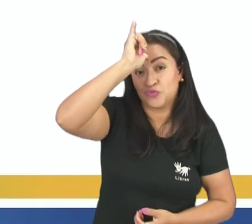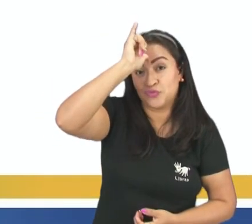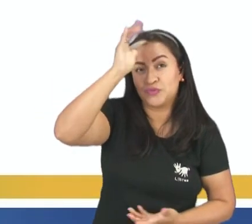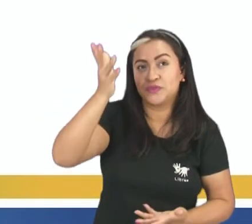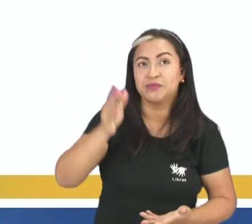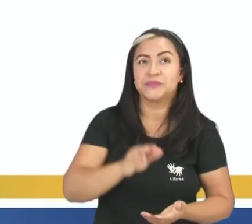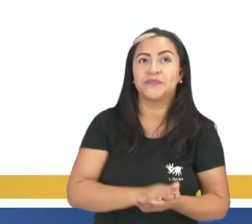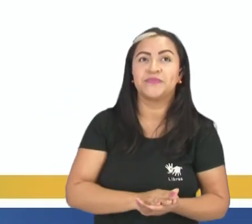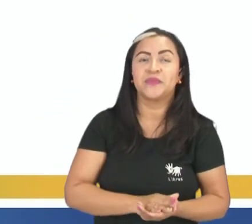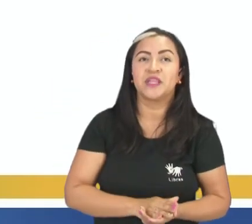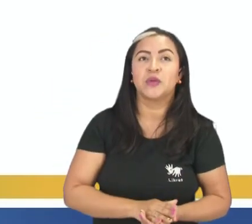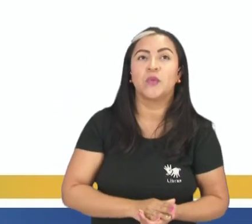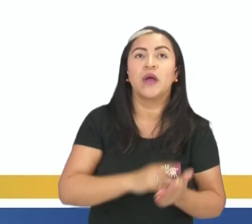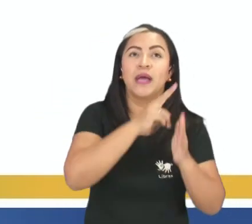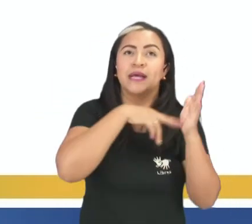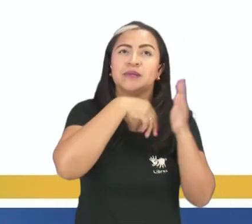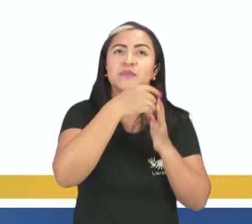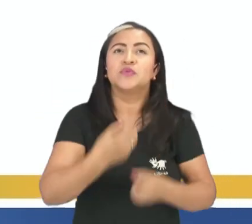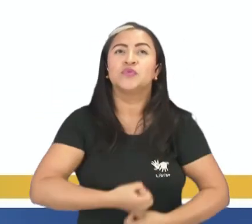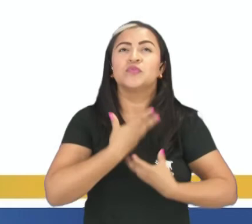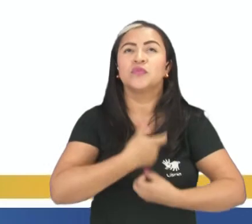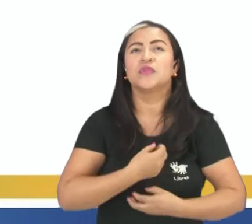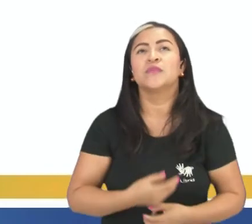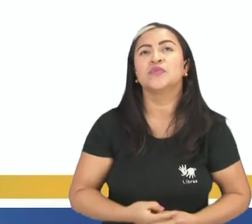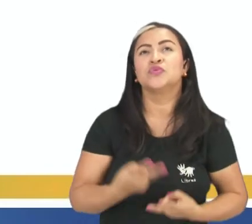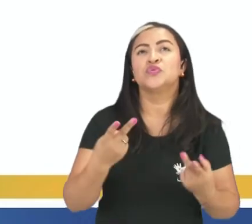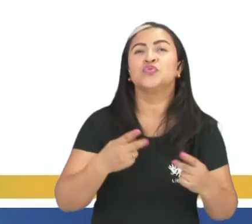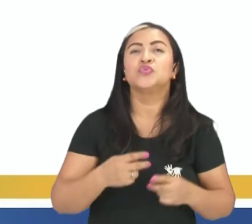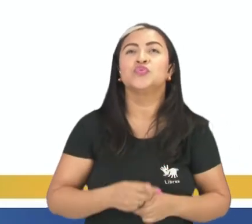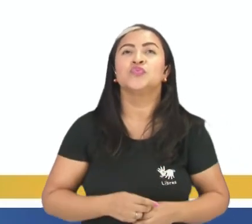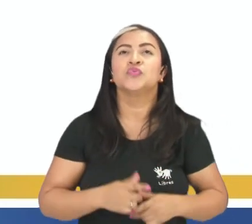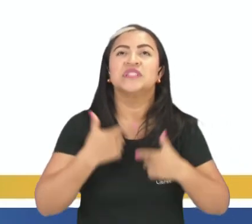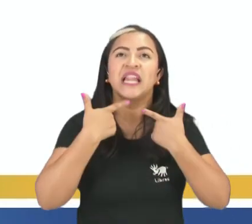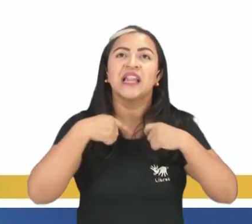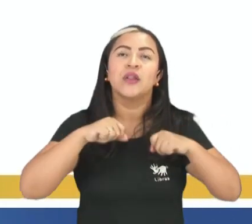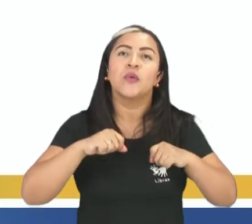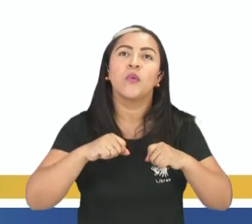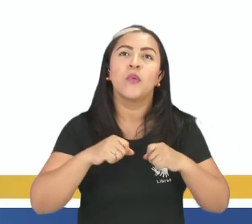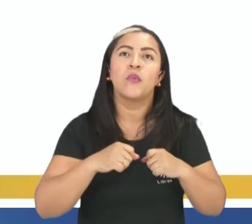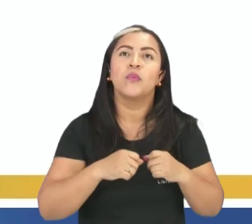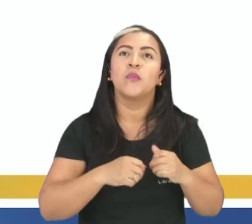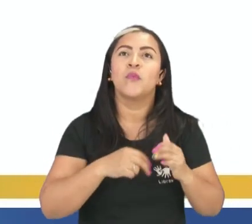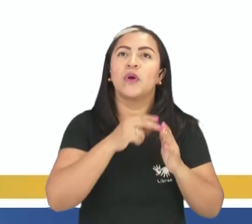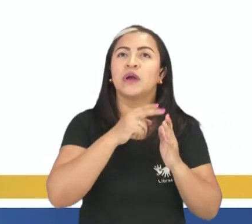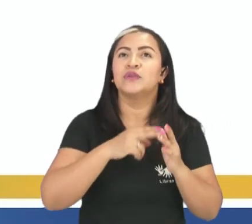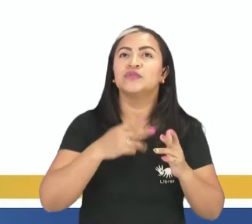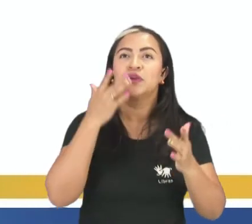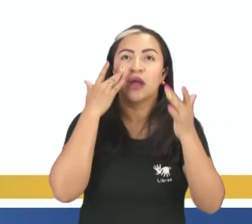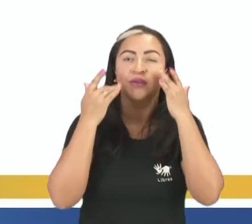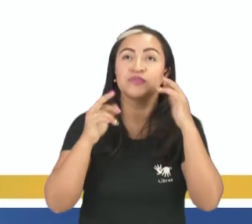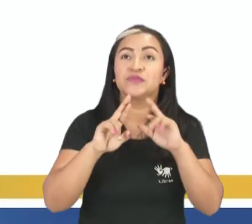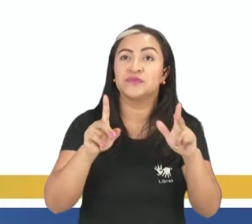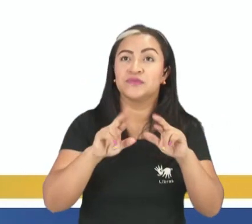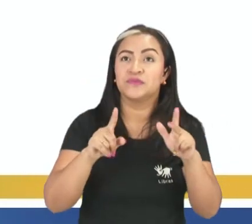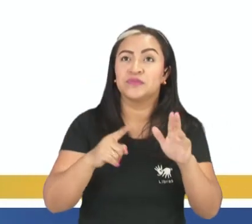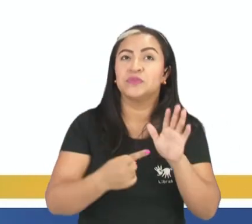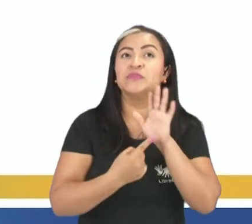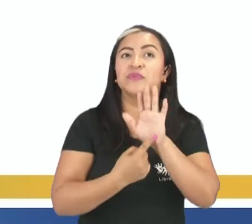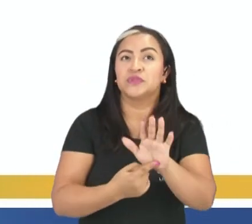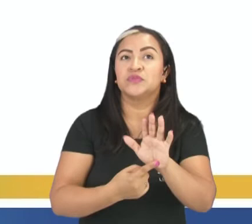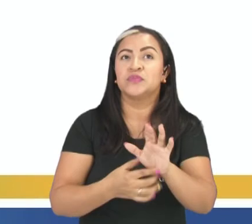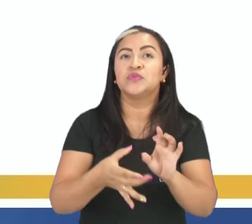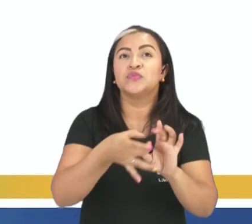poema, embora sendo produtos de duas linguagens artísticas diferentes, participaram do mesmo